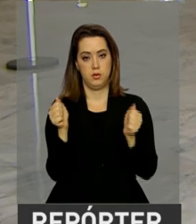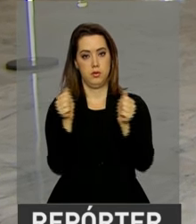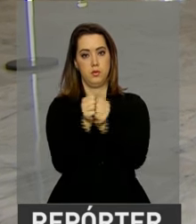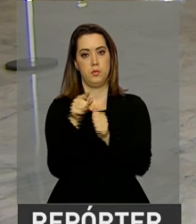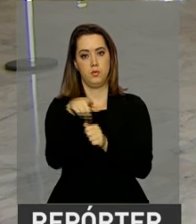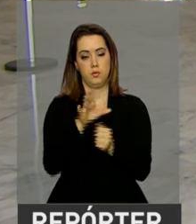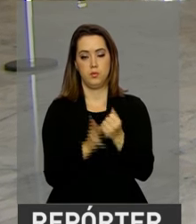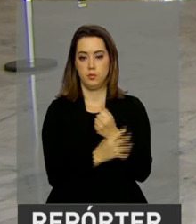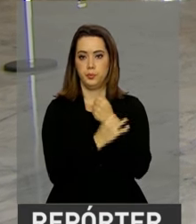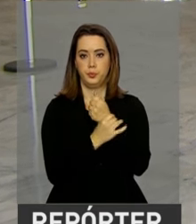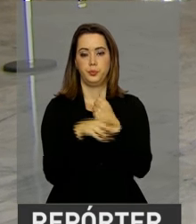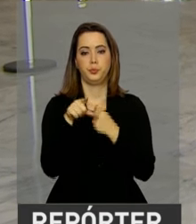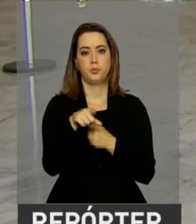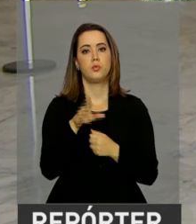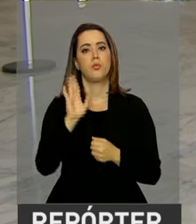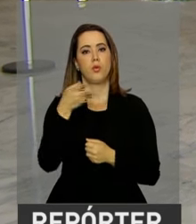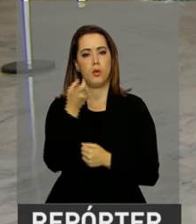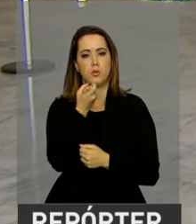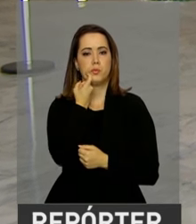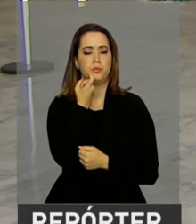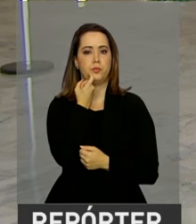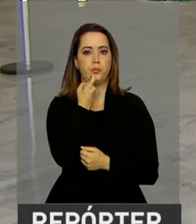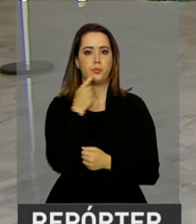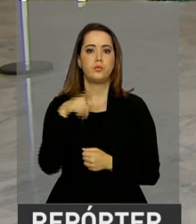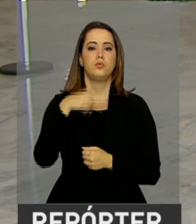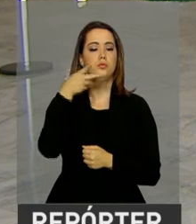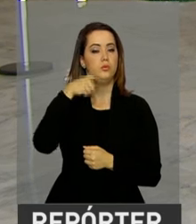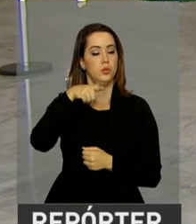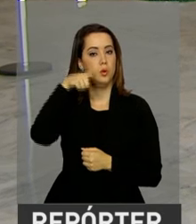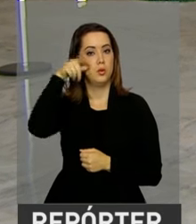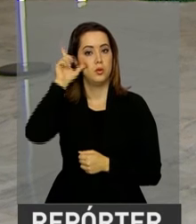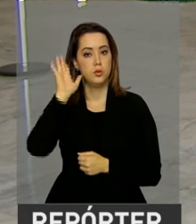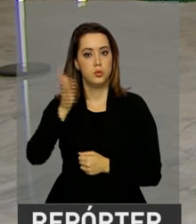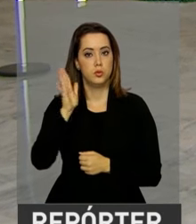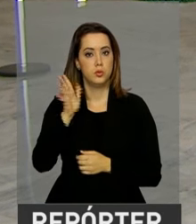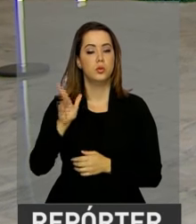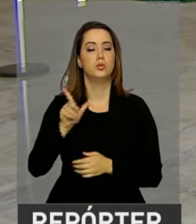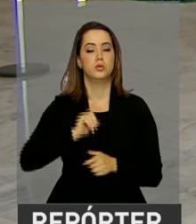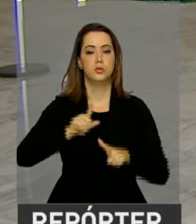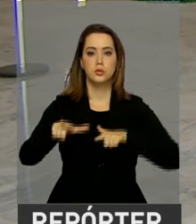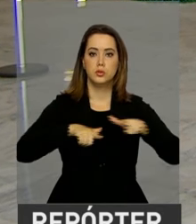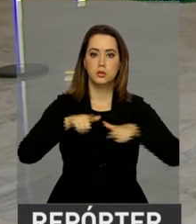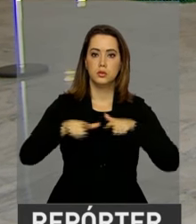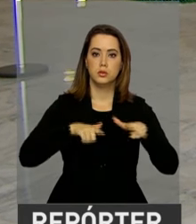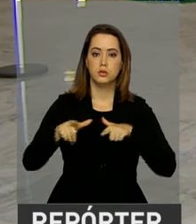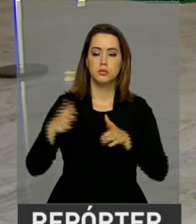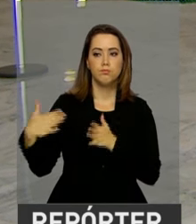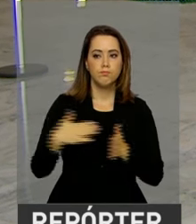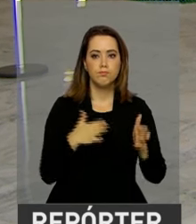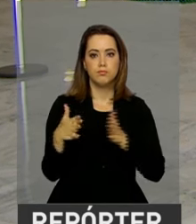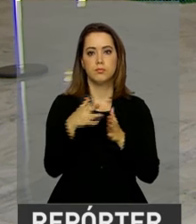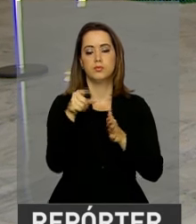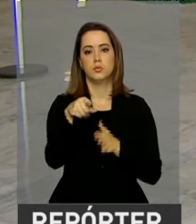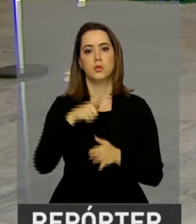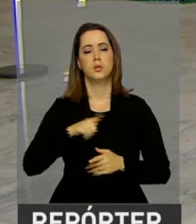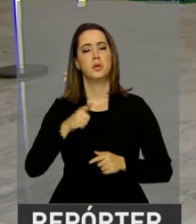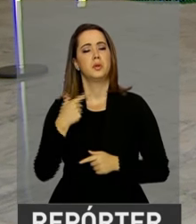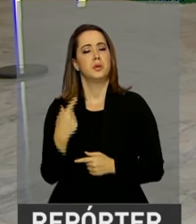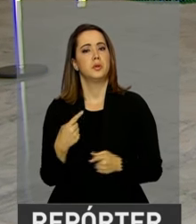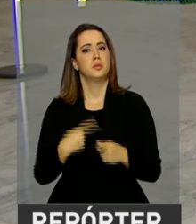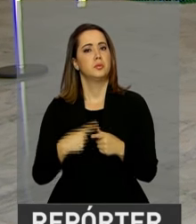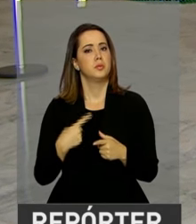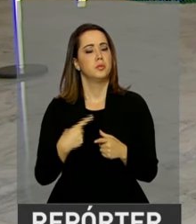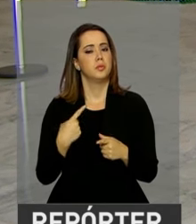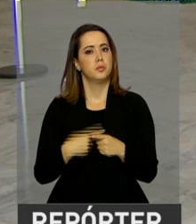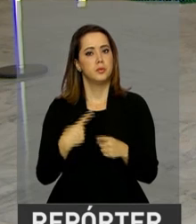ações e a partir de ontem à noite começaram a atuar diretamente nas ruas. O estado do Rio Grande do Norte enfrenta uma onda de